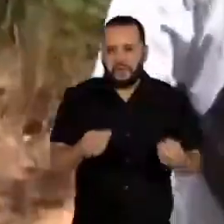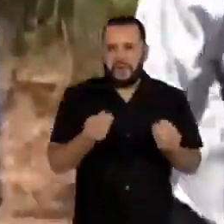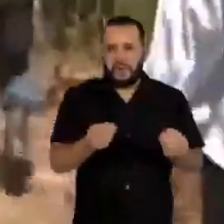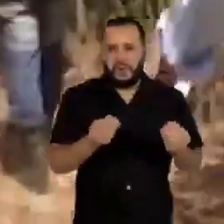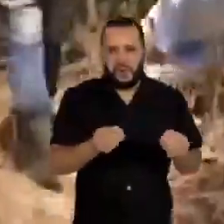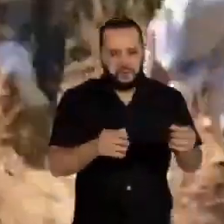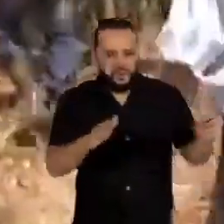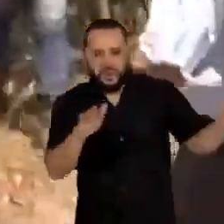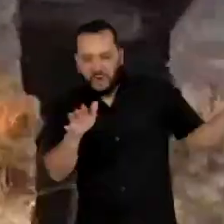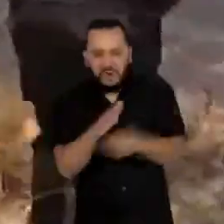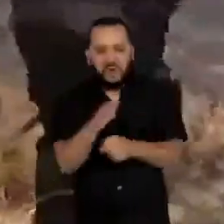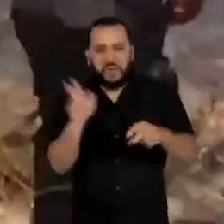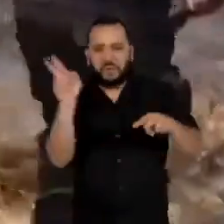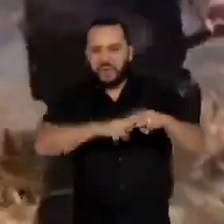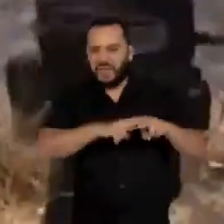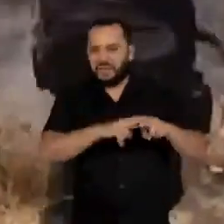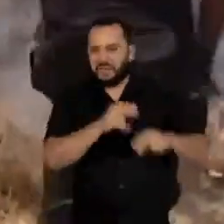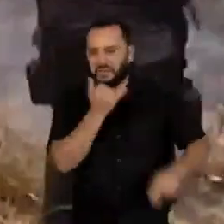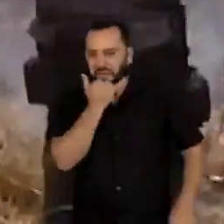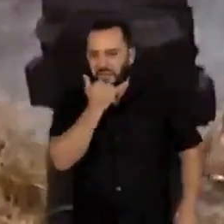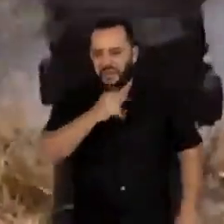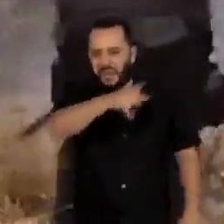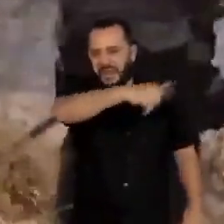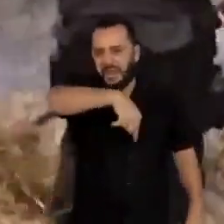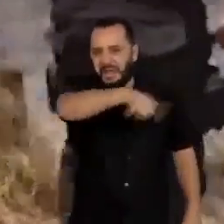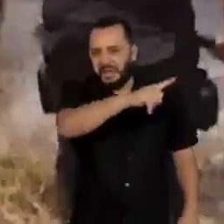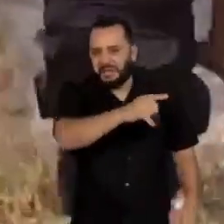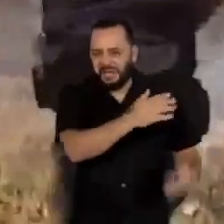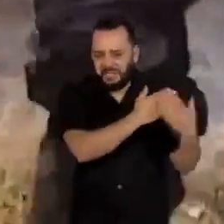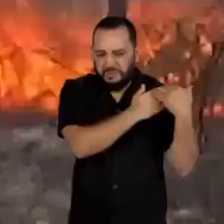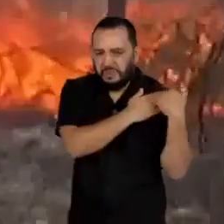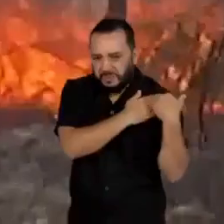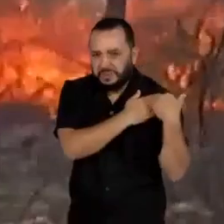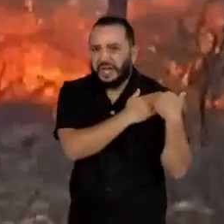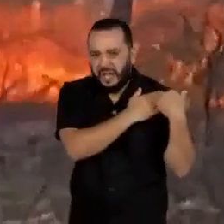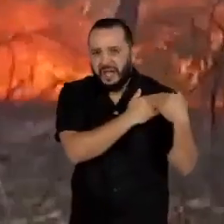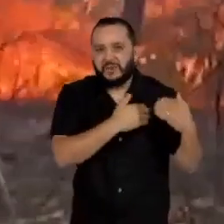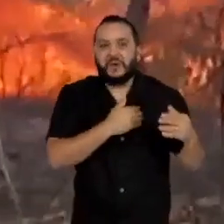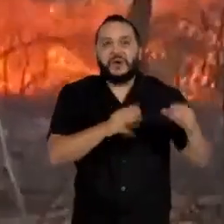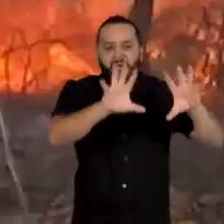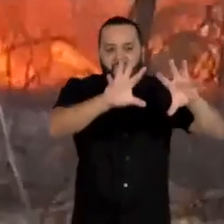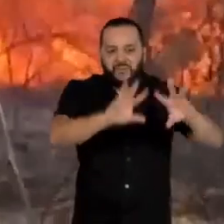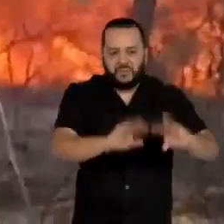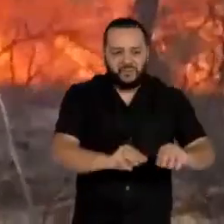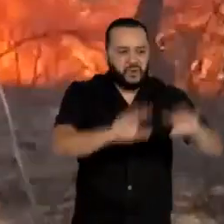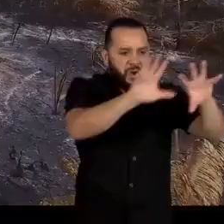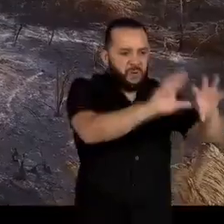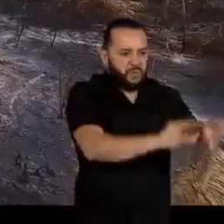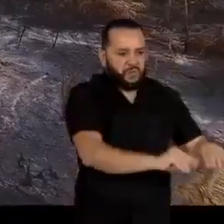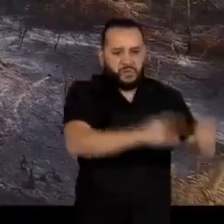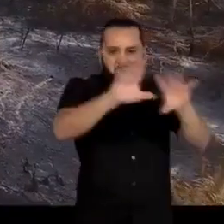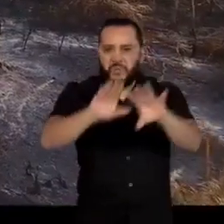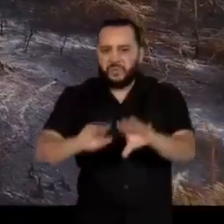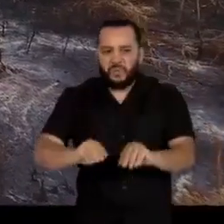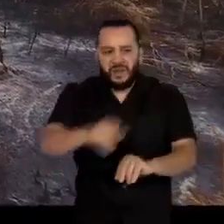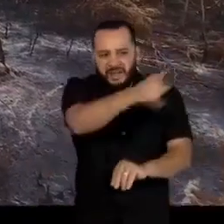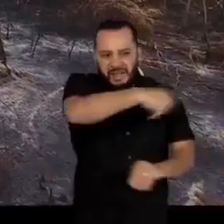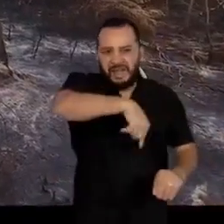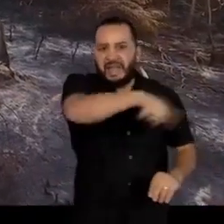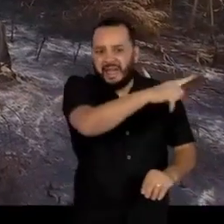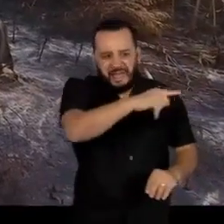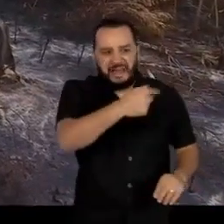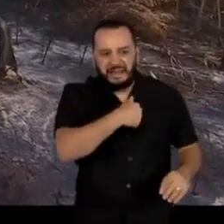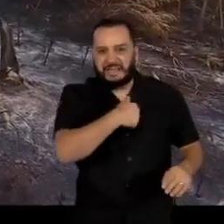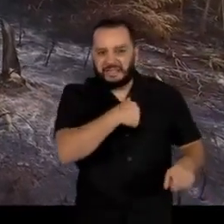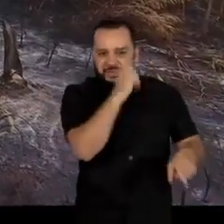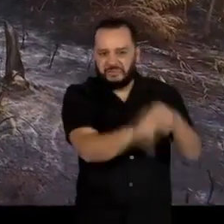membros da brigada, afirmando que eles foram responsáveis pelo combate ao incêndio e impedindo que ele tivesse proporções